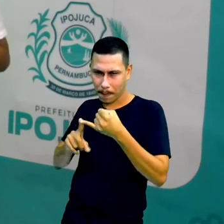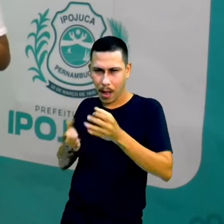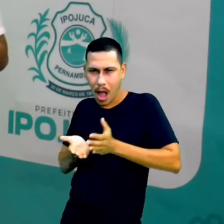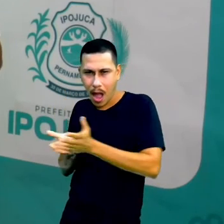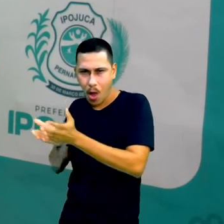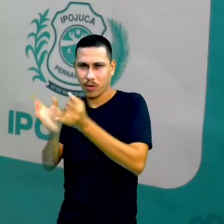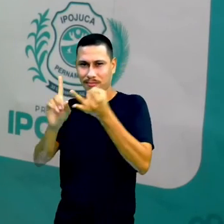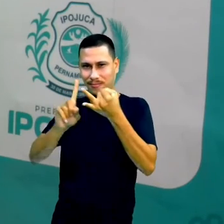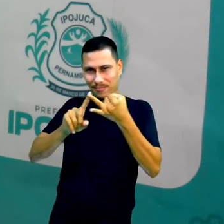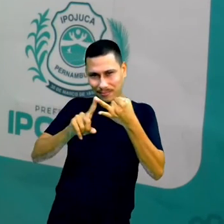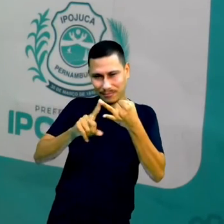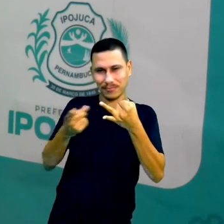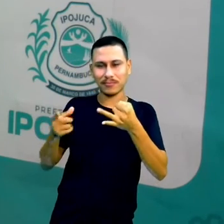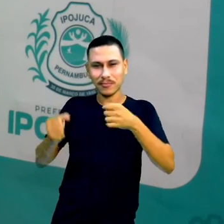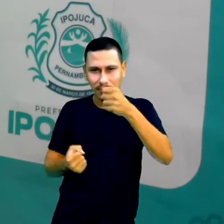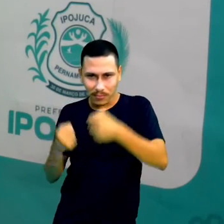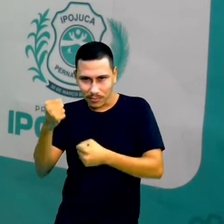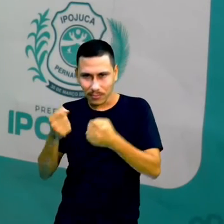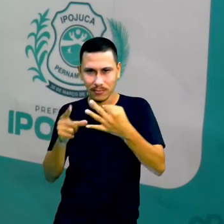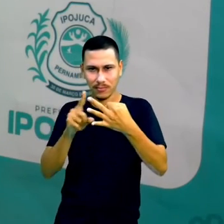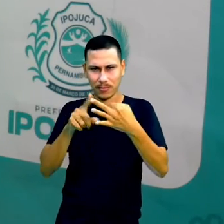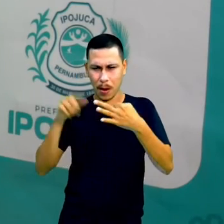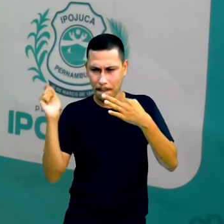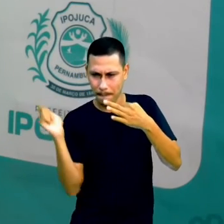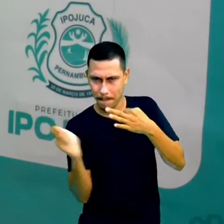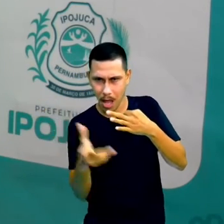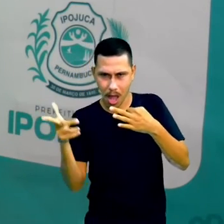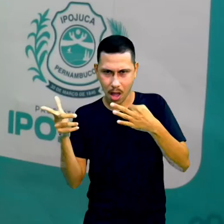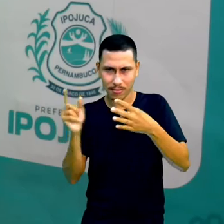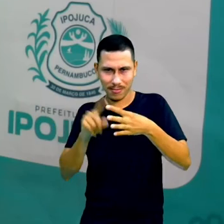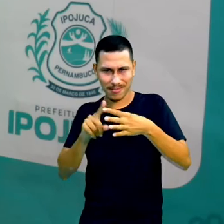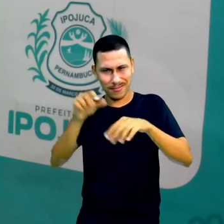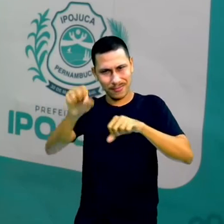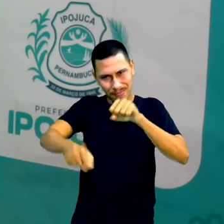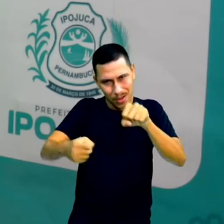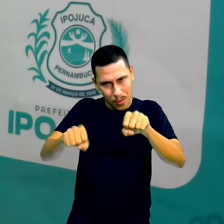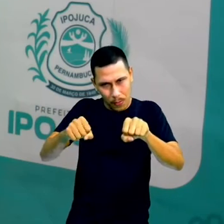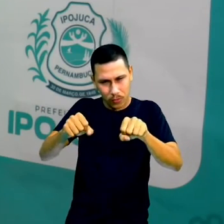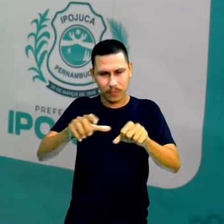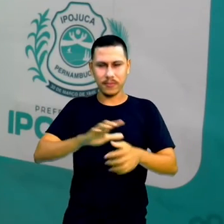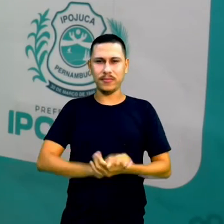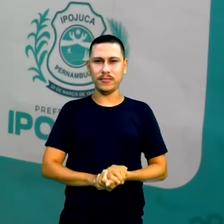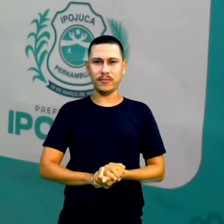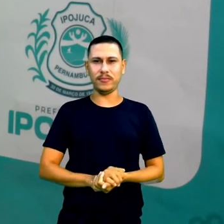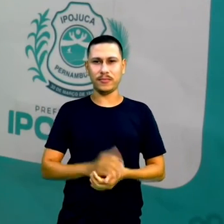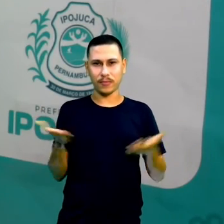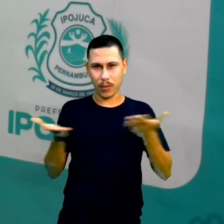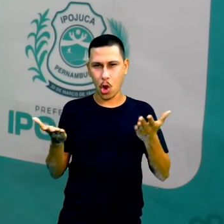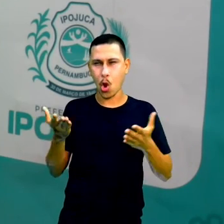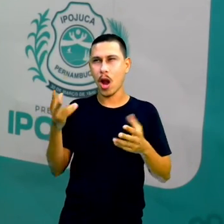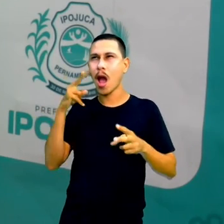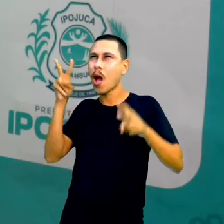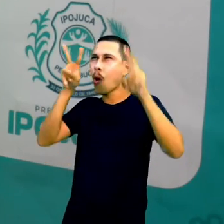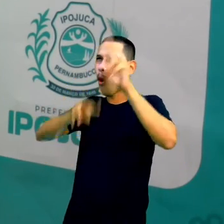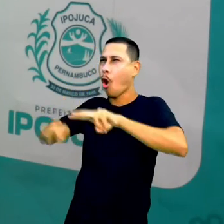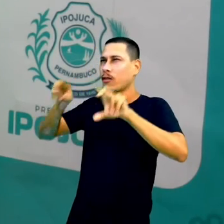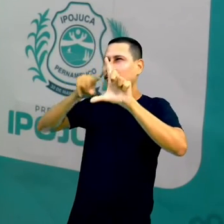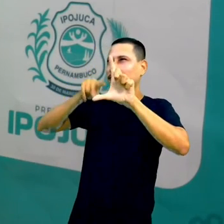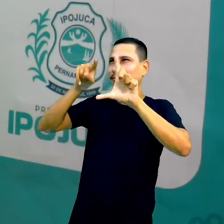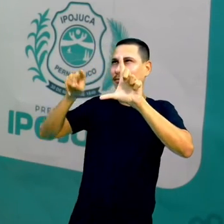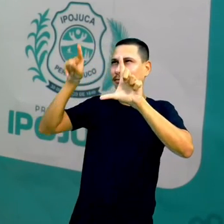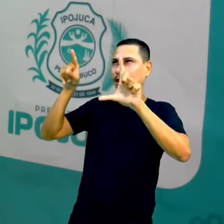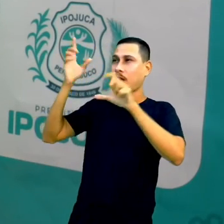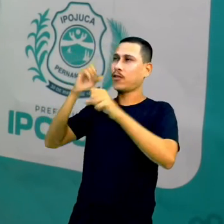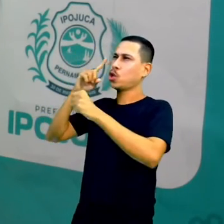barco, carro, peão e moto. E agora vamos aqui no gráfico para